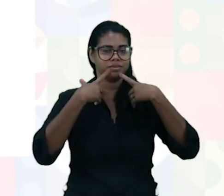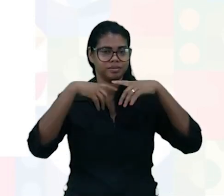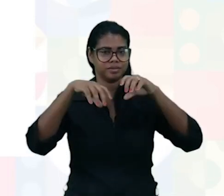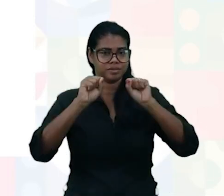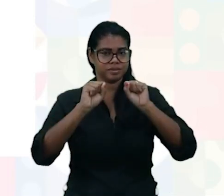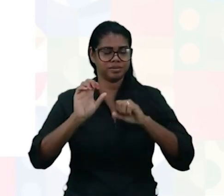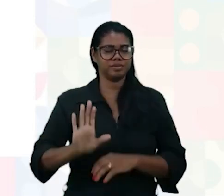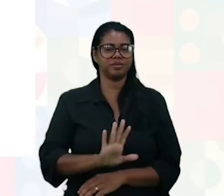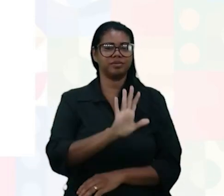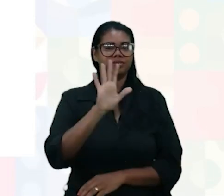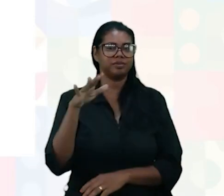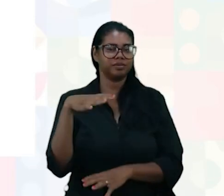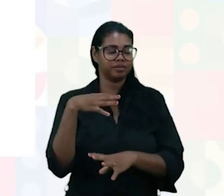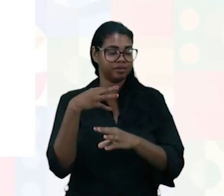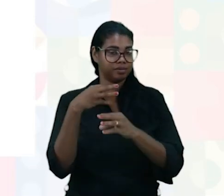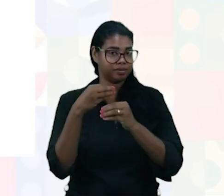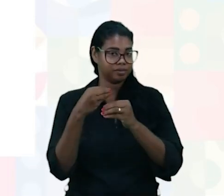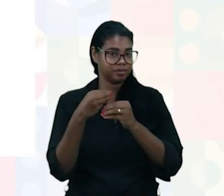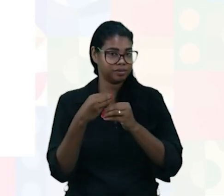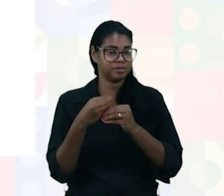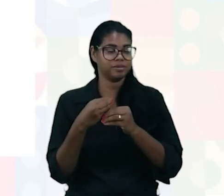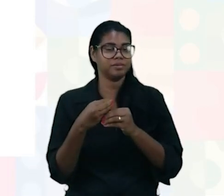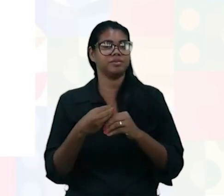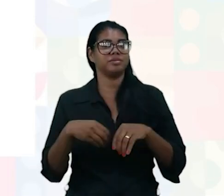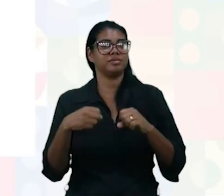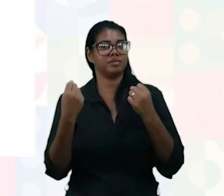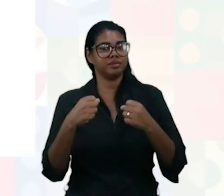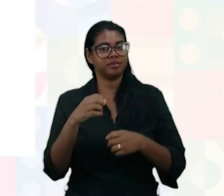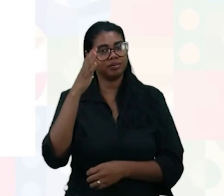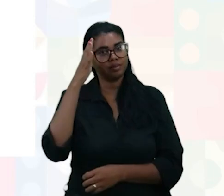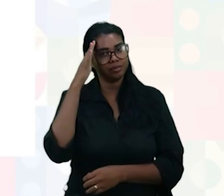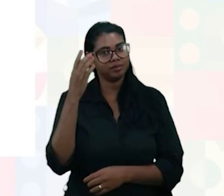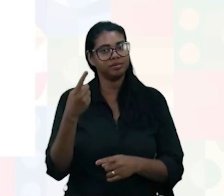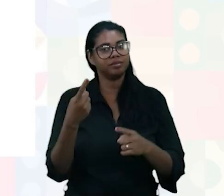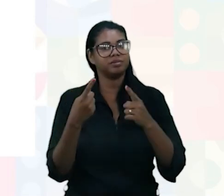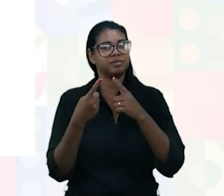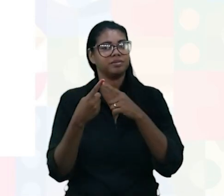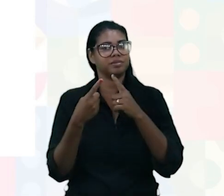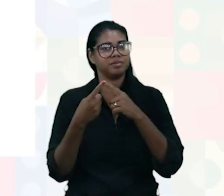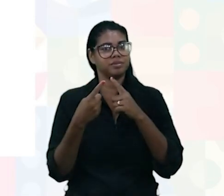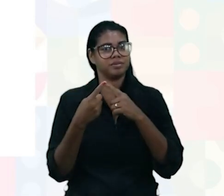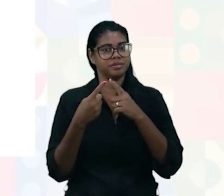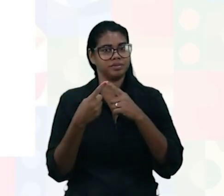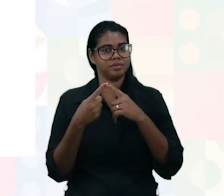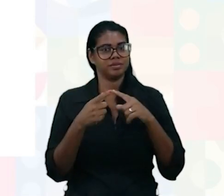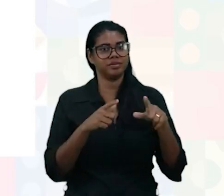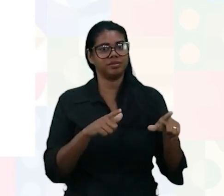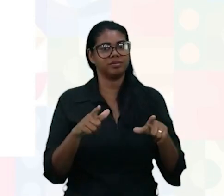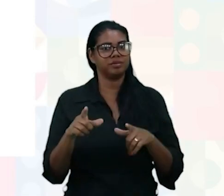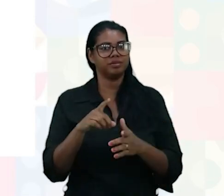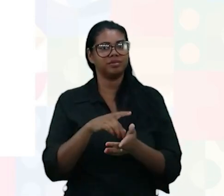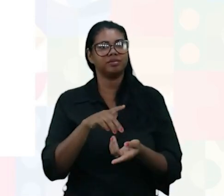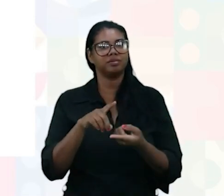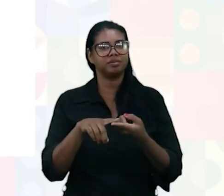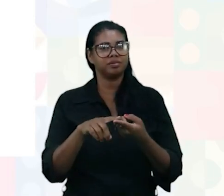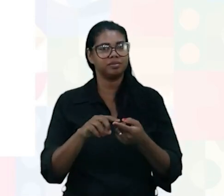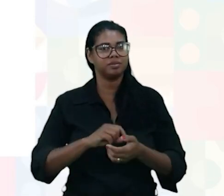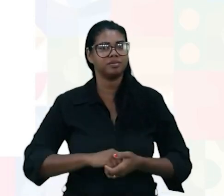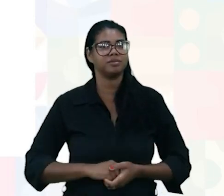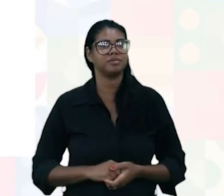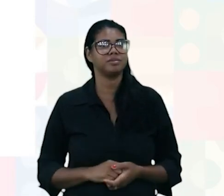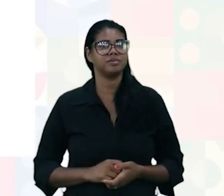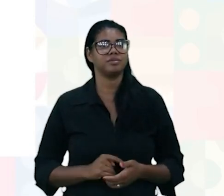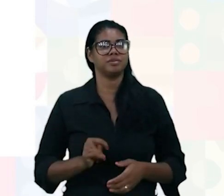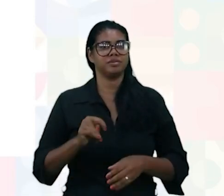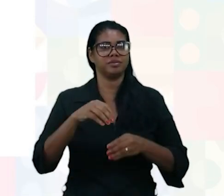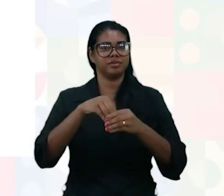universal, né, gente? É uma linguagem universal. Então, você vai reconhecer o número 1 praticamente em qualquer lugar. Então, quando a gente fala em notação, dentro